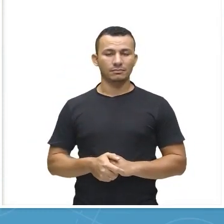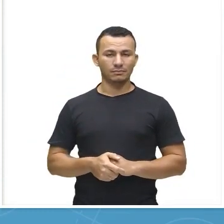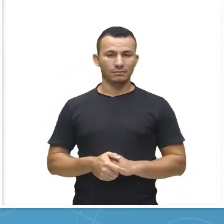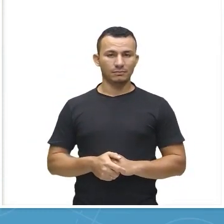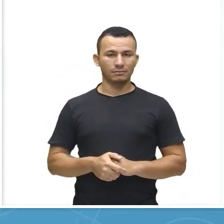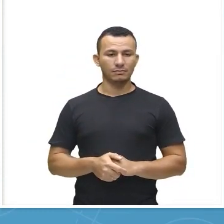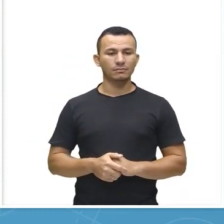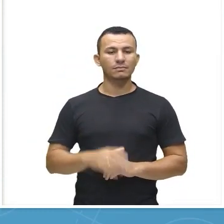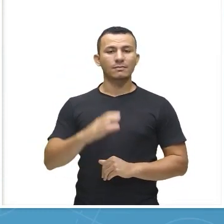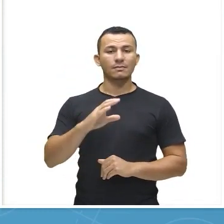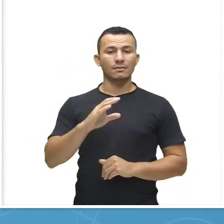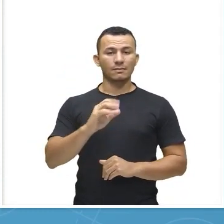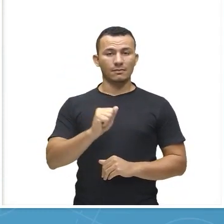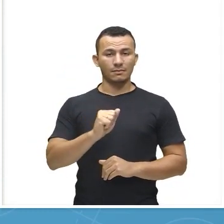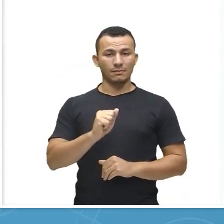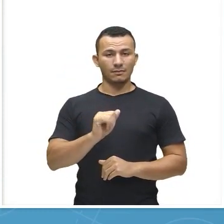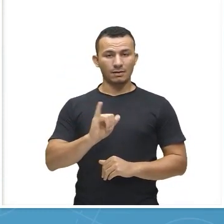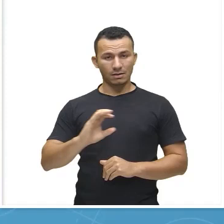O Caio